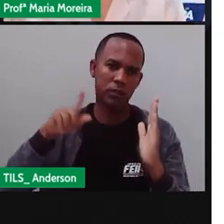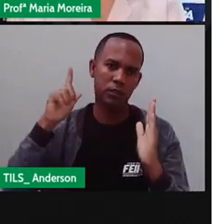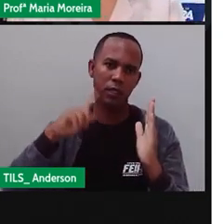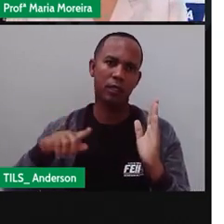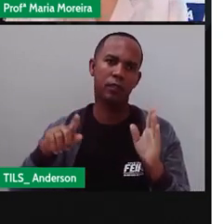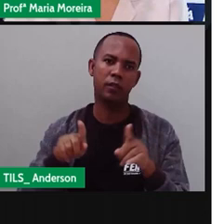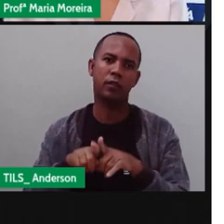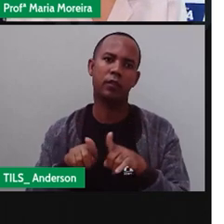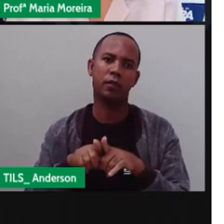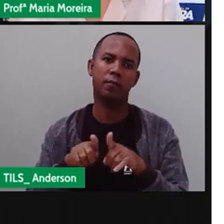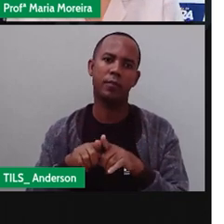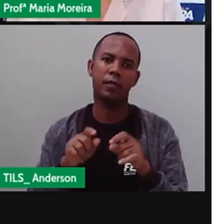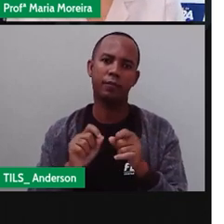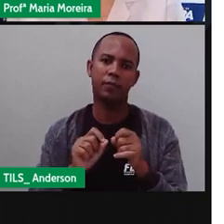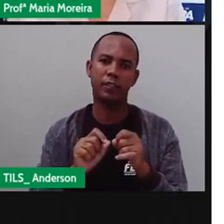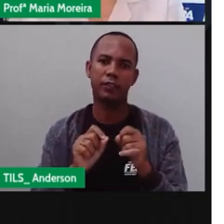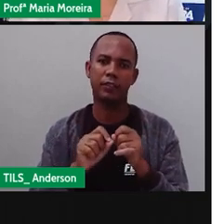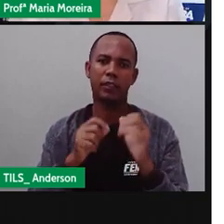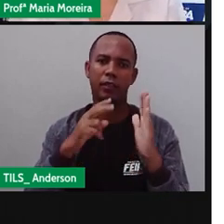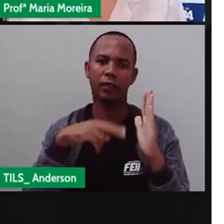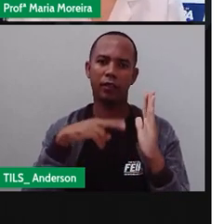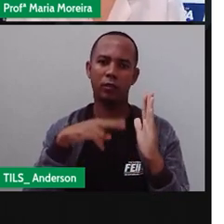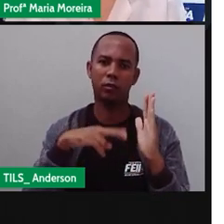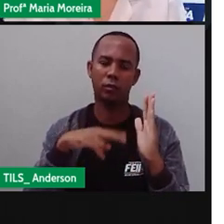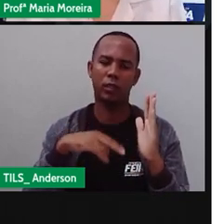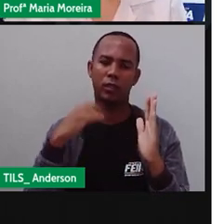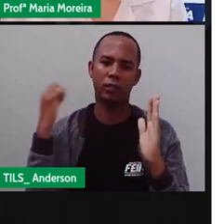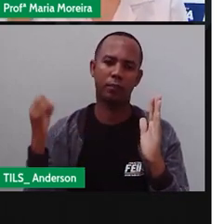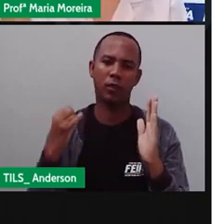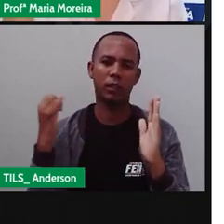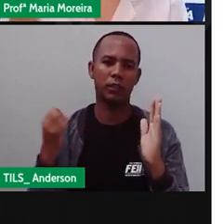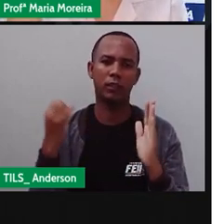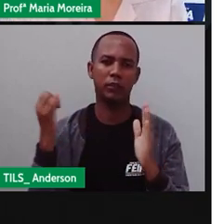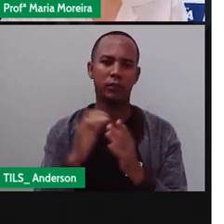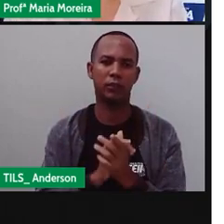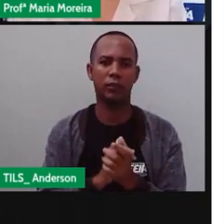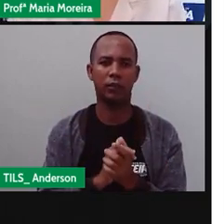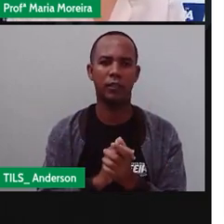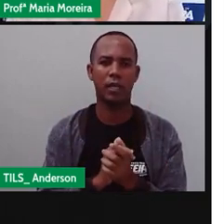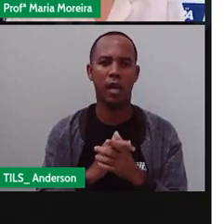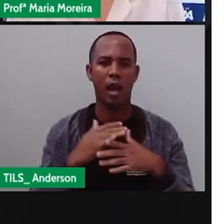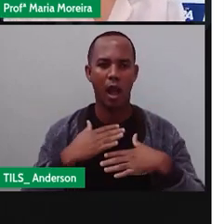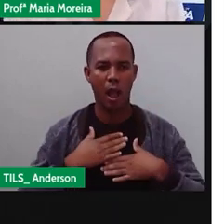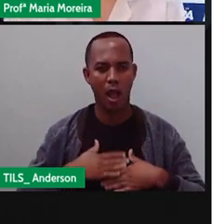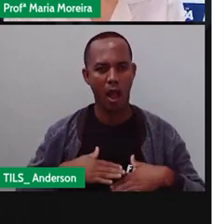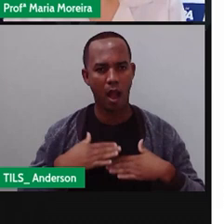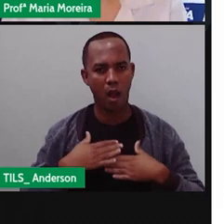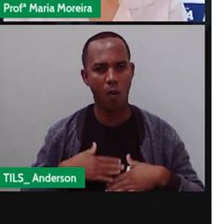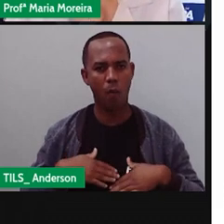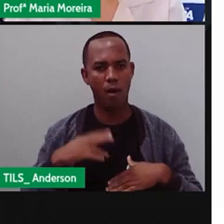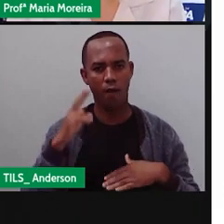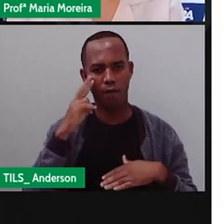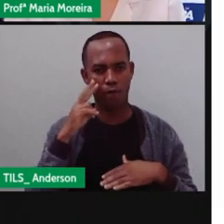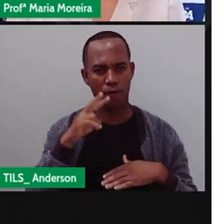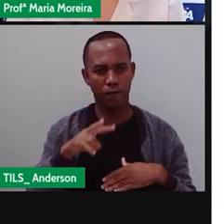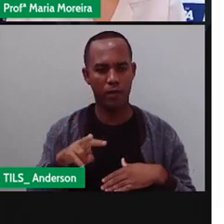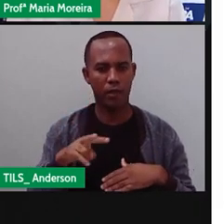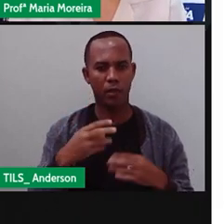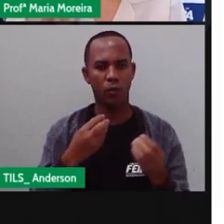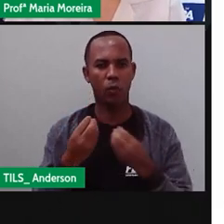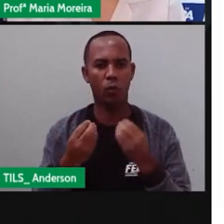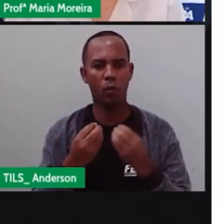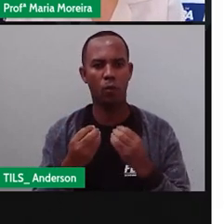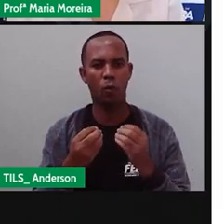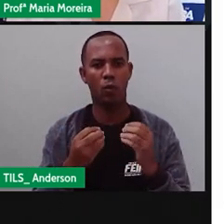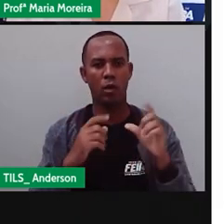e consiga fazer a leitura. Não é isso? Então, a gente precisa o quê? Escrever com calma, ver direitinho como se escreve cada